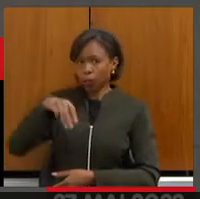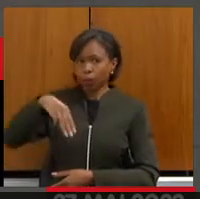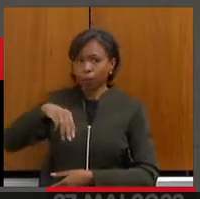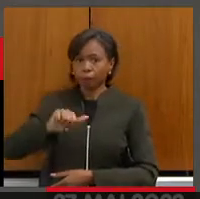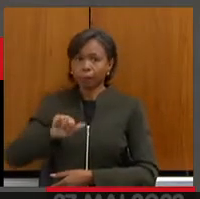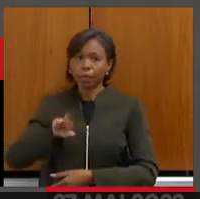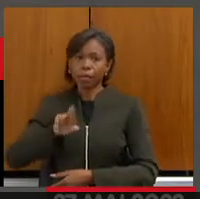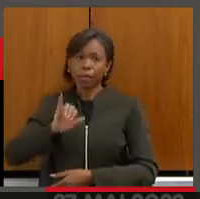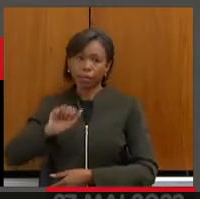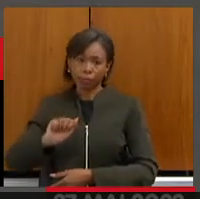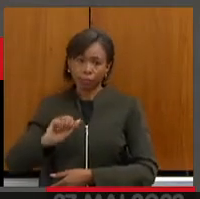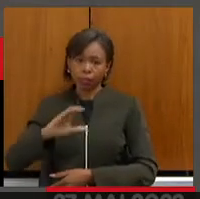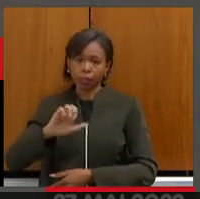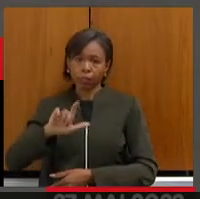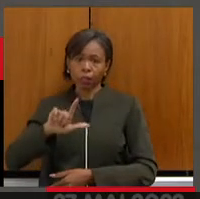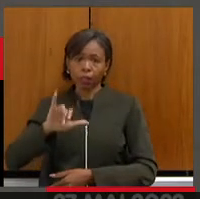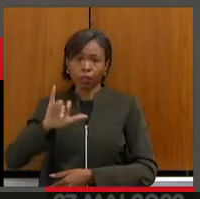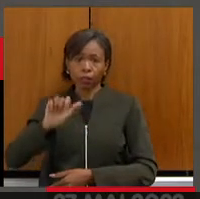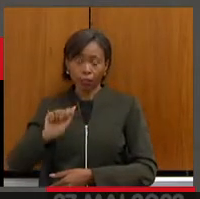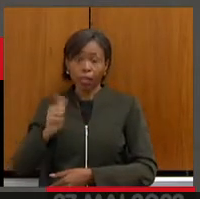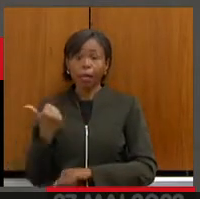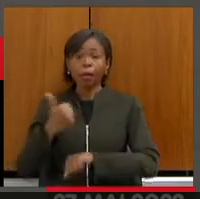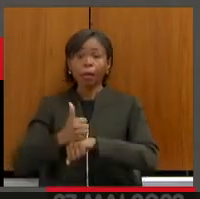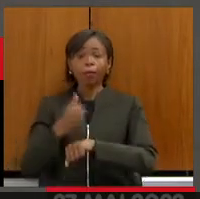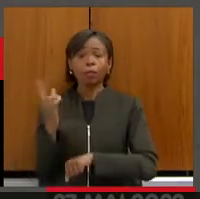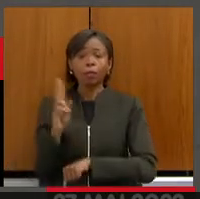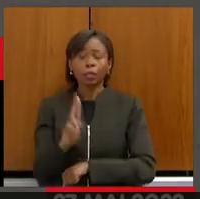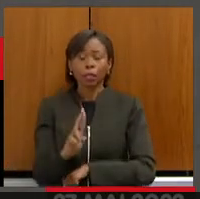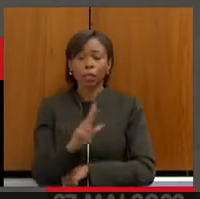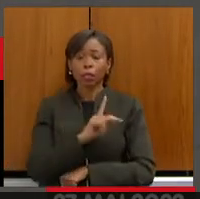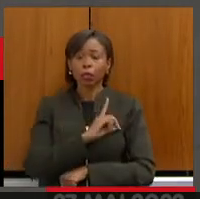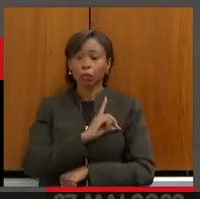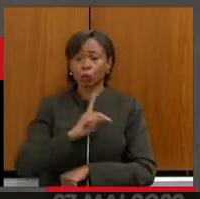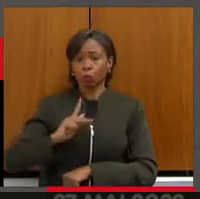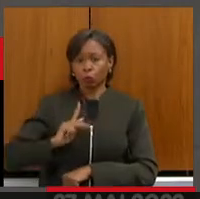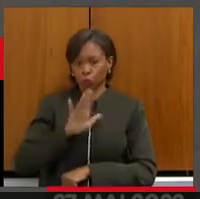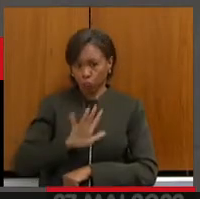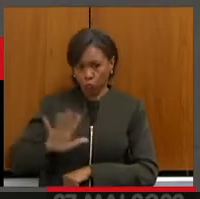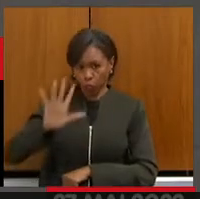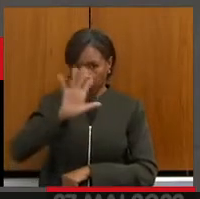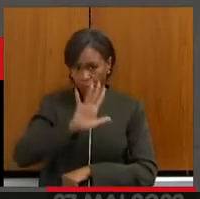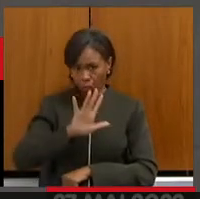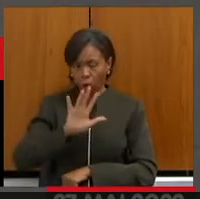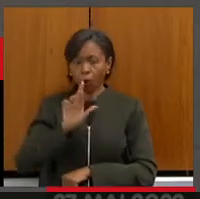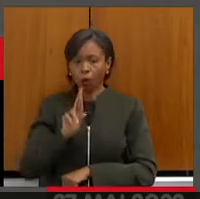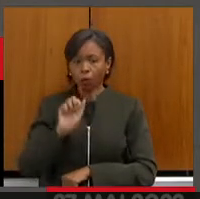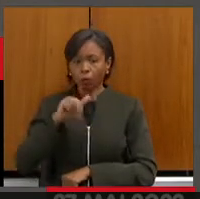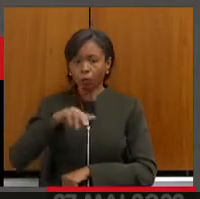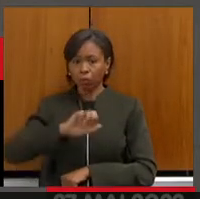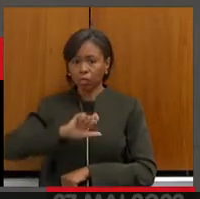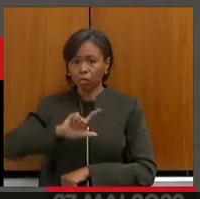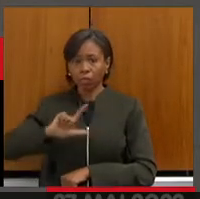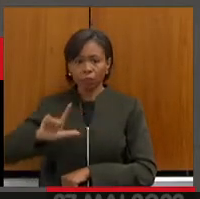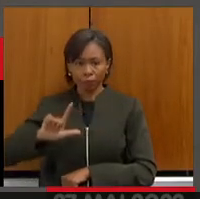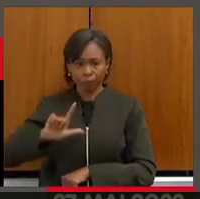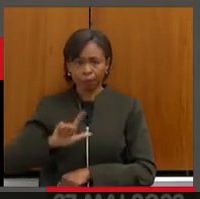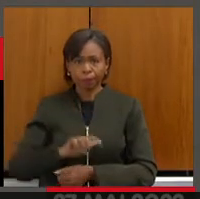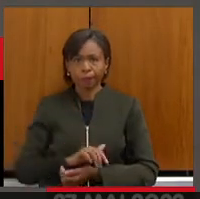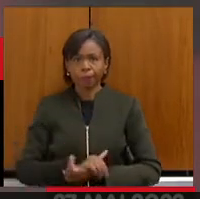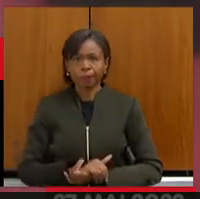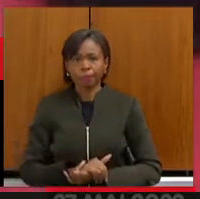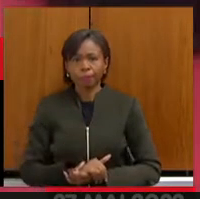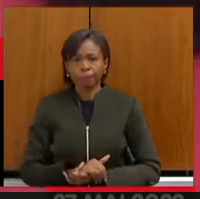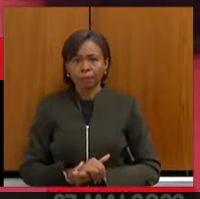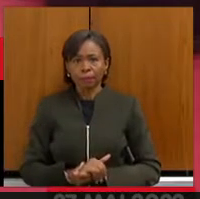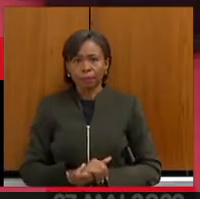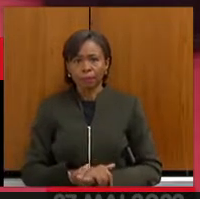pinto e Oliveira representando a defensora pública-geral do Estado de Minas Gerais Raquel Gomes de Souza da Costa Dias